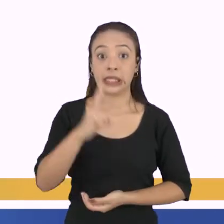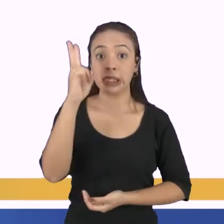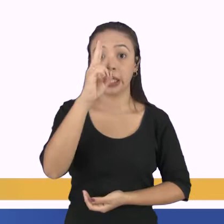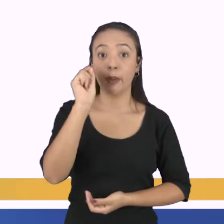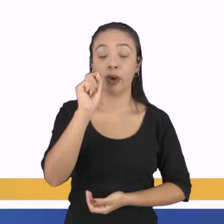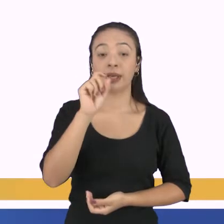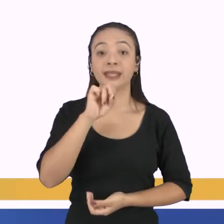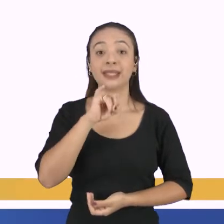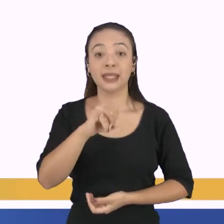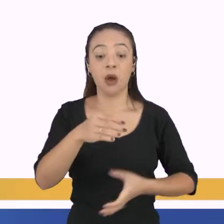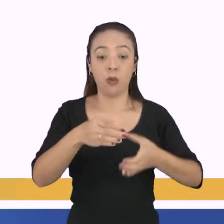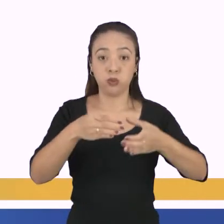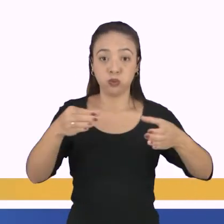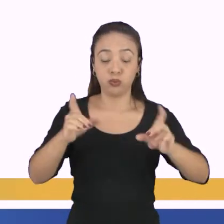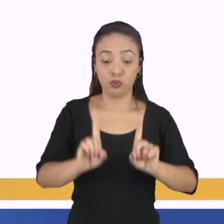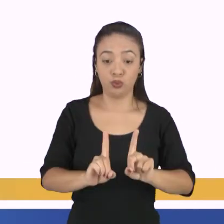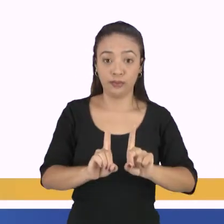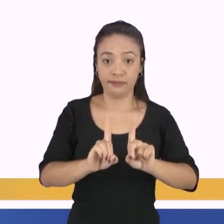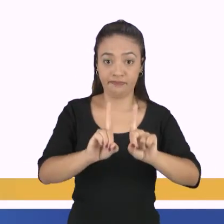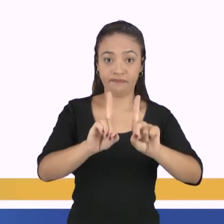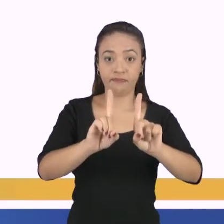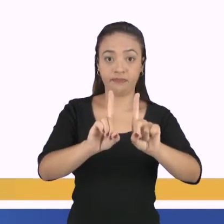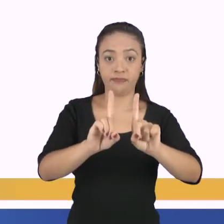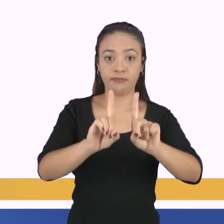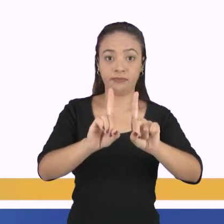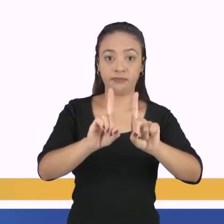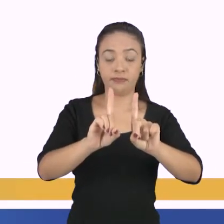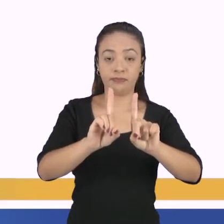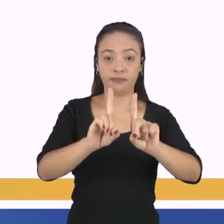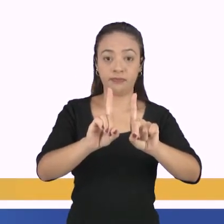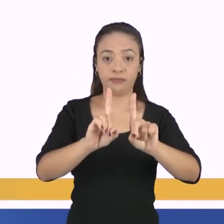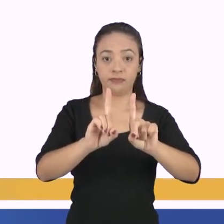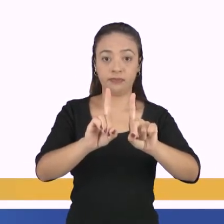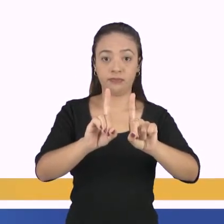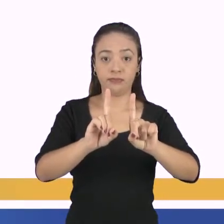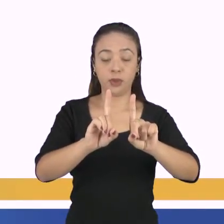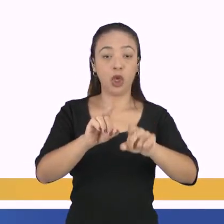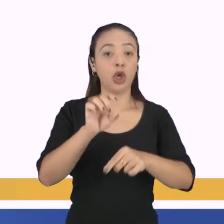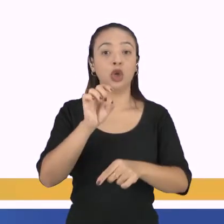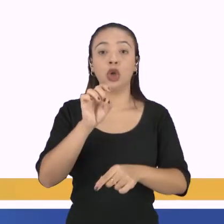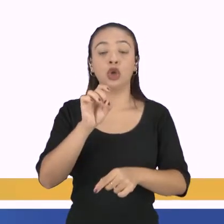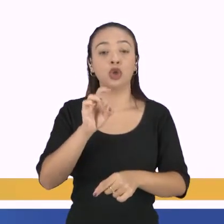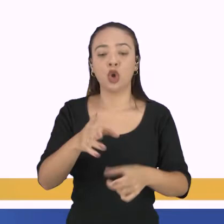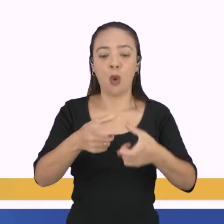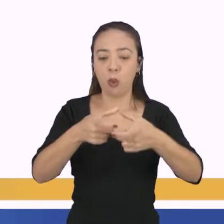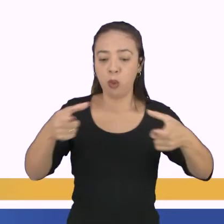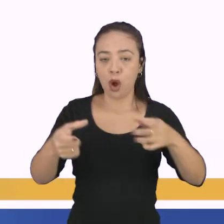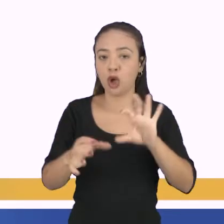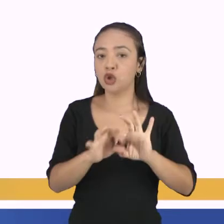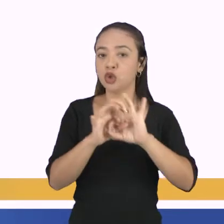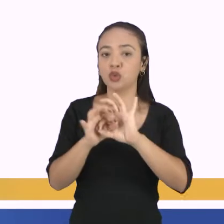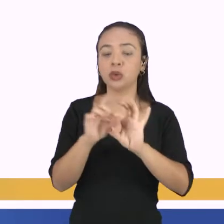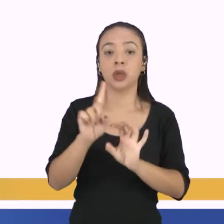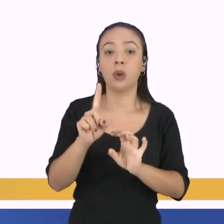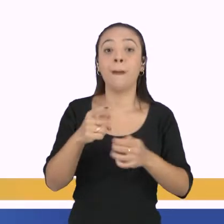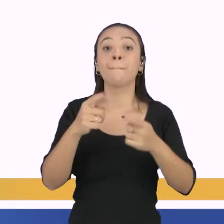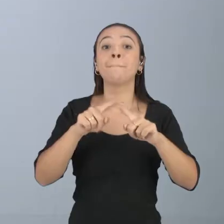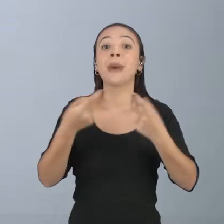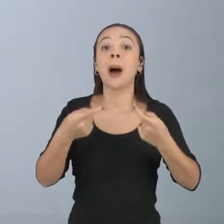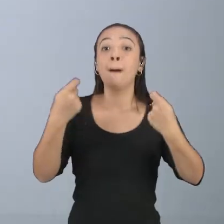para duas grandezas serem diretamente proporcionais, não é suficiente que elas aumentem juntas, mas elas precisam